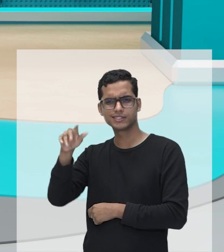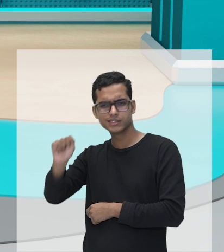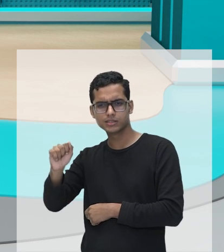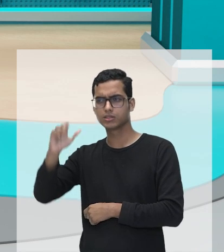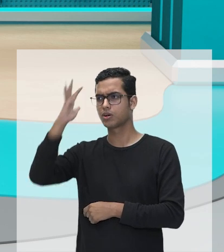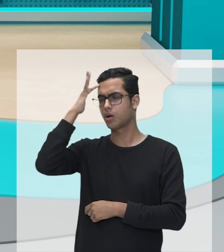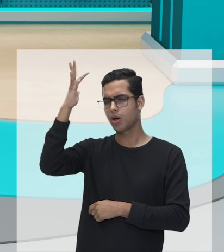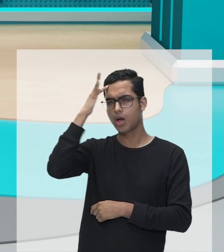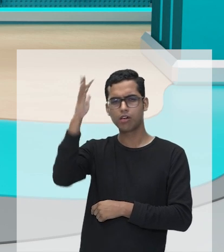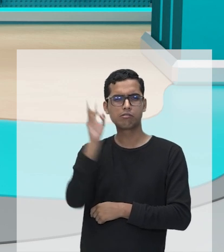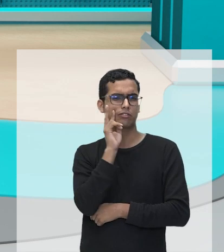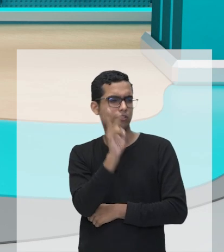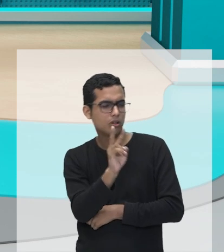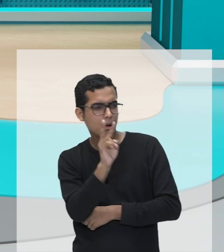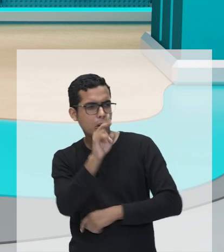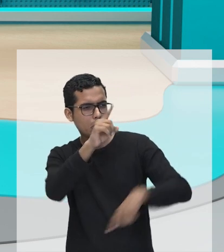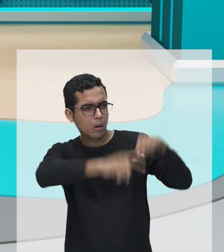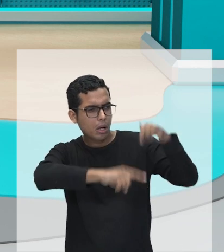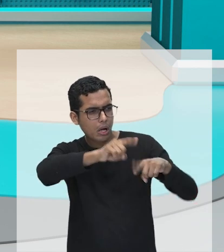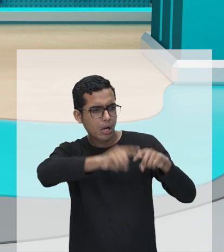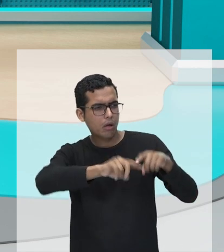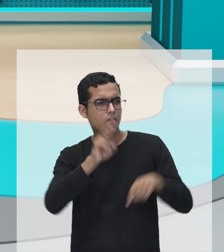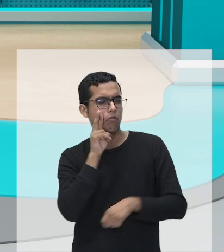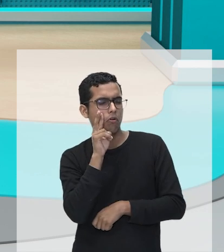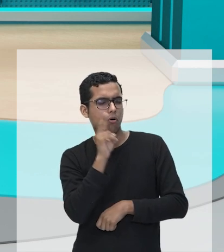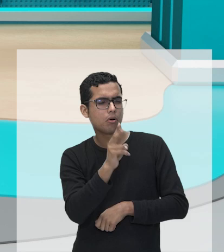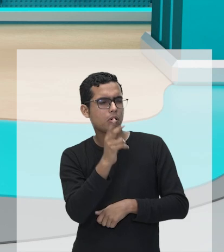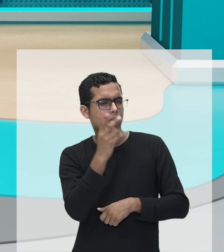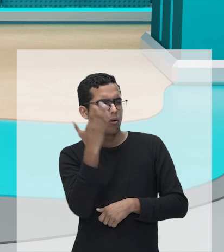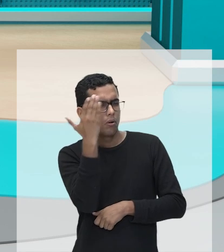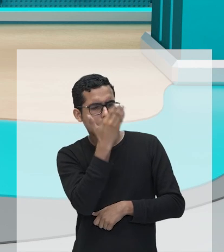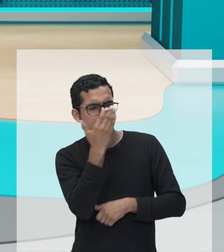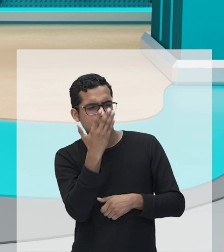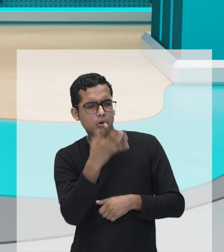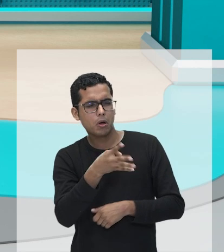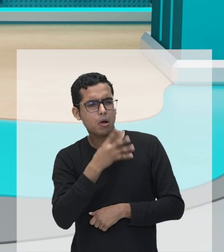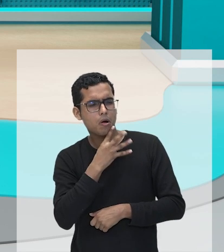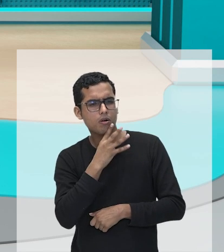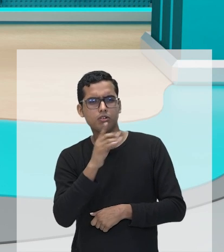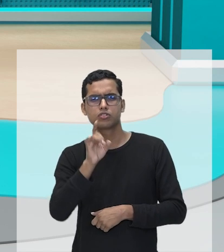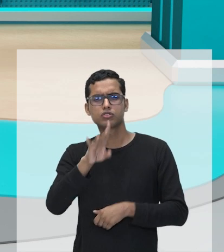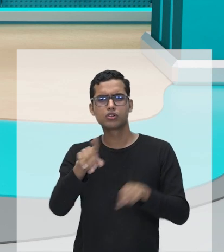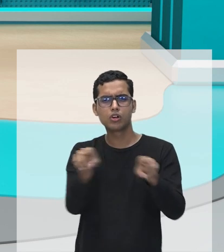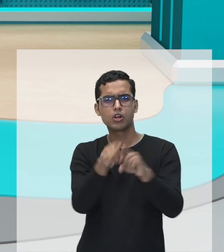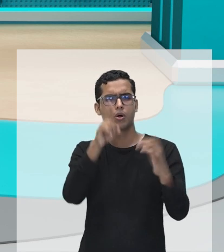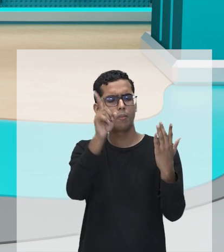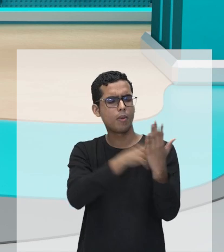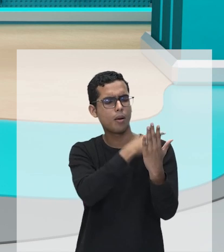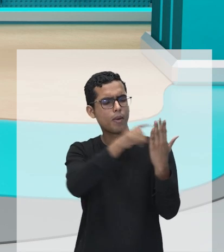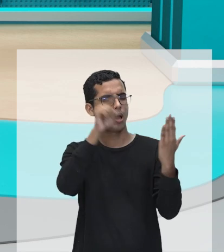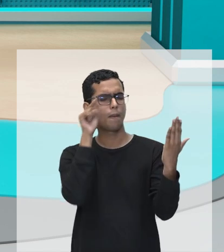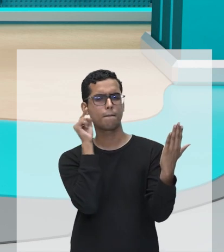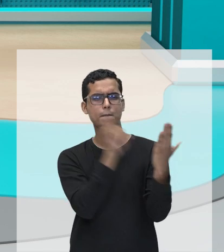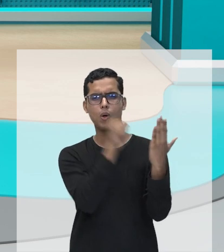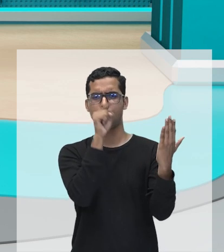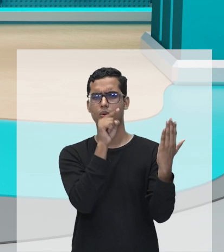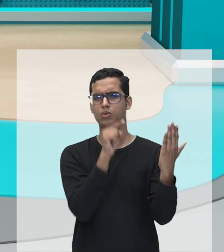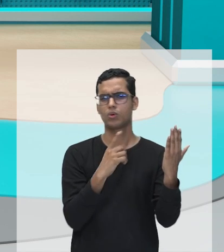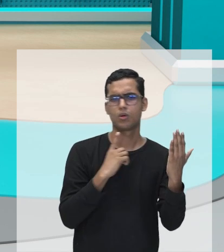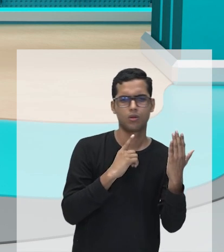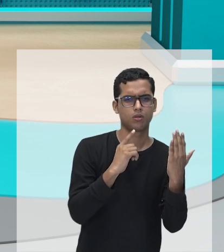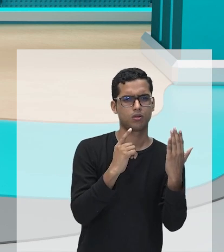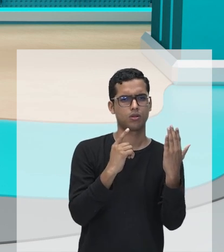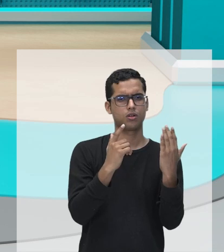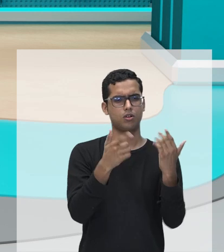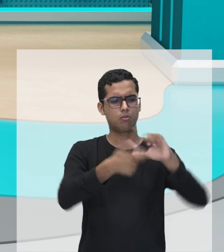nenhum objeto, nenhuma figura reconhecível, você vê apenas manchas, às vezes só pontos, traços, figuras